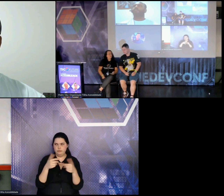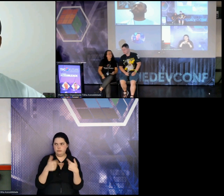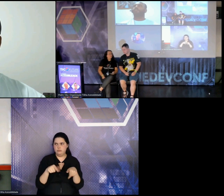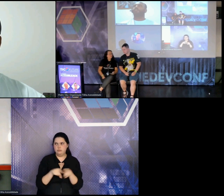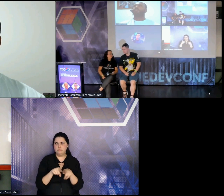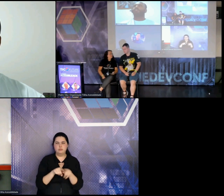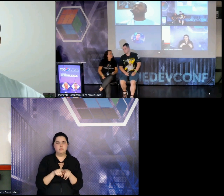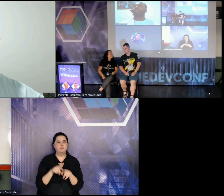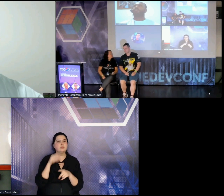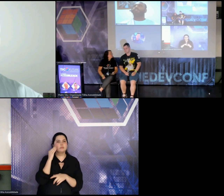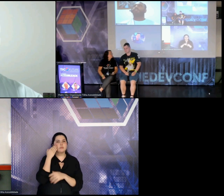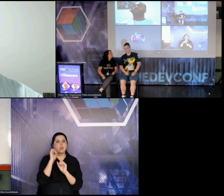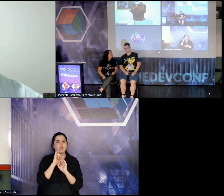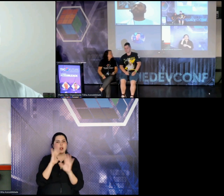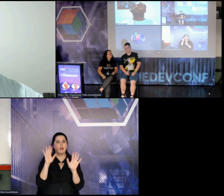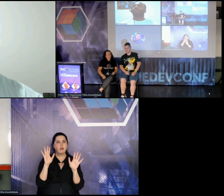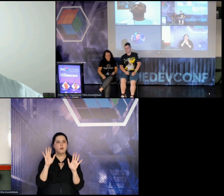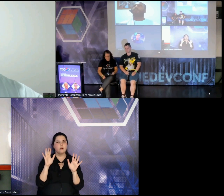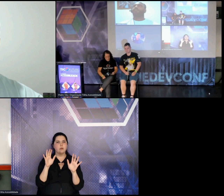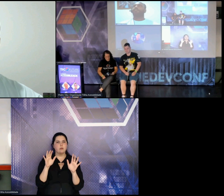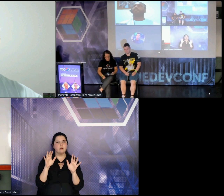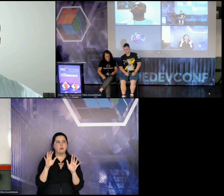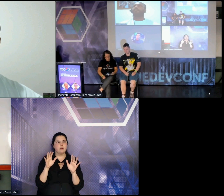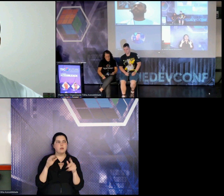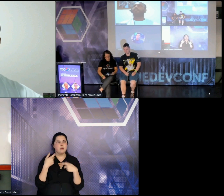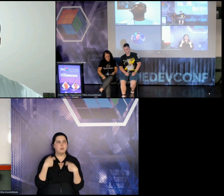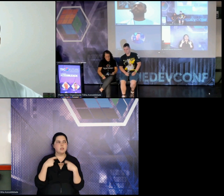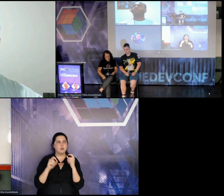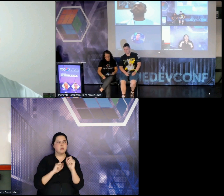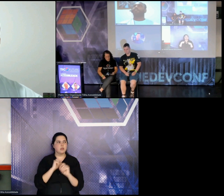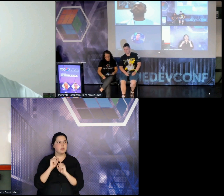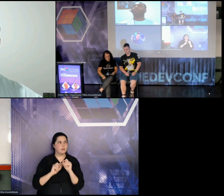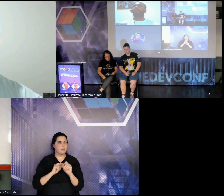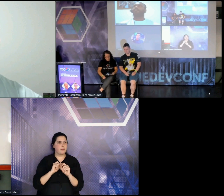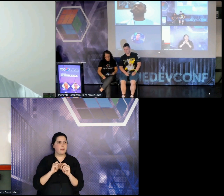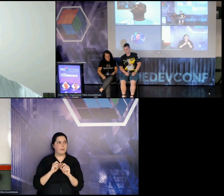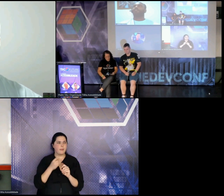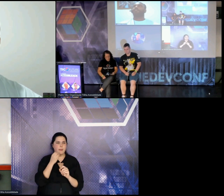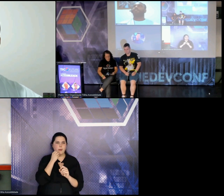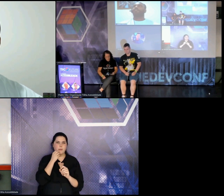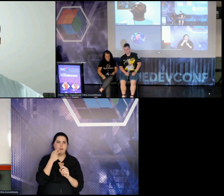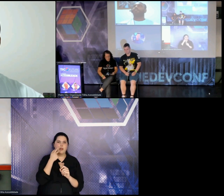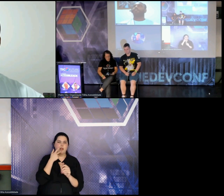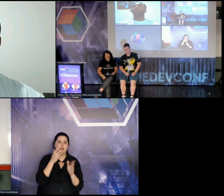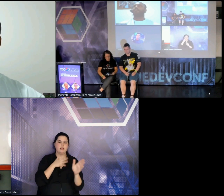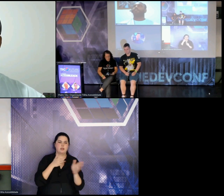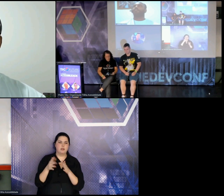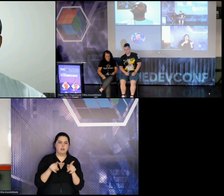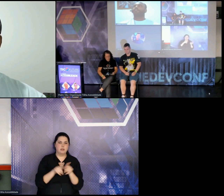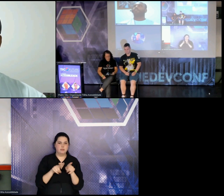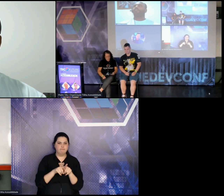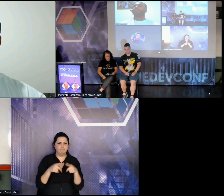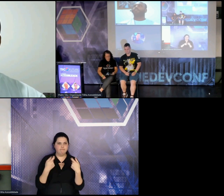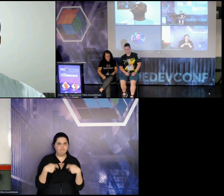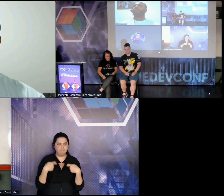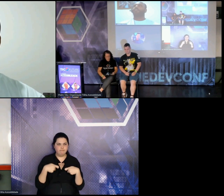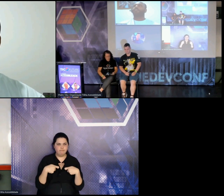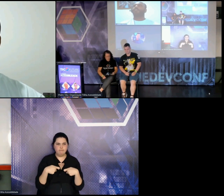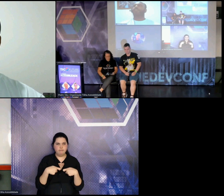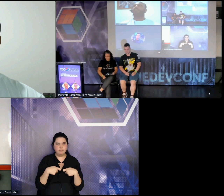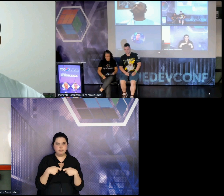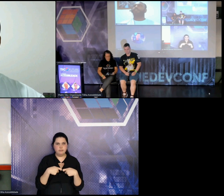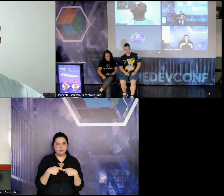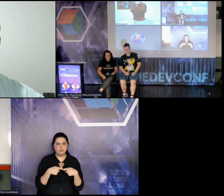a gente entender que a gente precisa, logicamente, falar de acessibilidade, mas a gente precisa, em